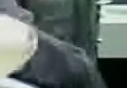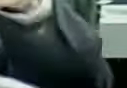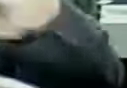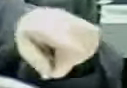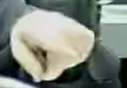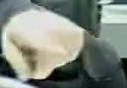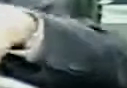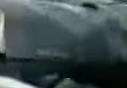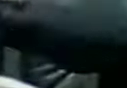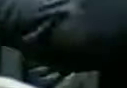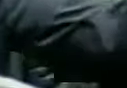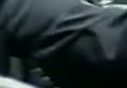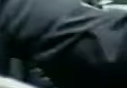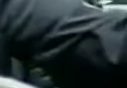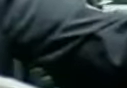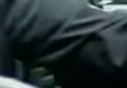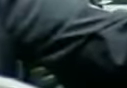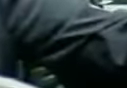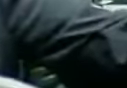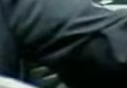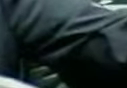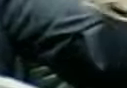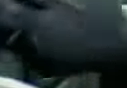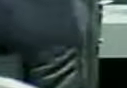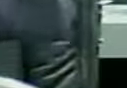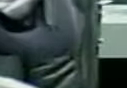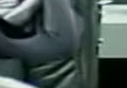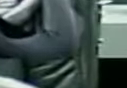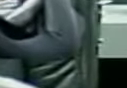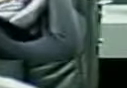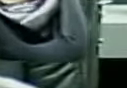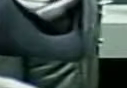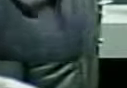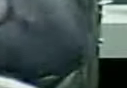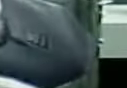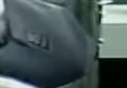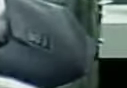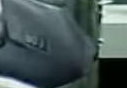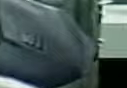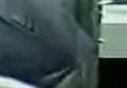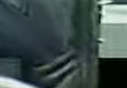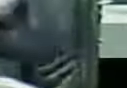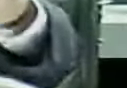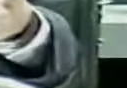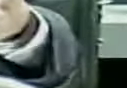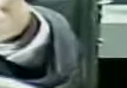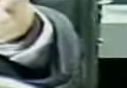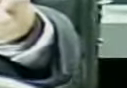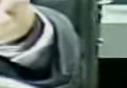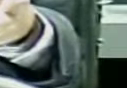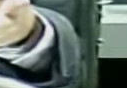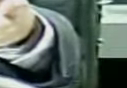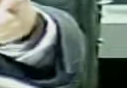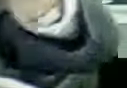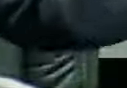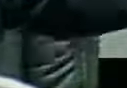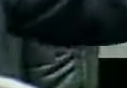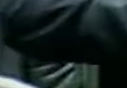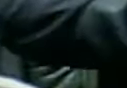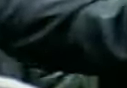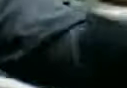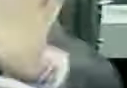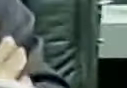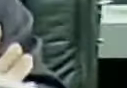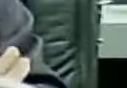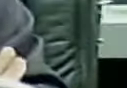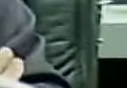a solução seria encher de placas, porque vai vender o espaço, aí vai ter dinheiro que vai ajudar a subsidiar. Isso a gente já